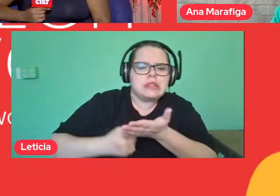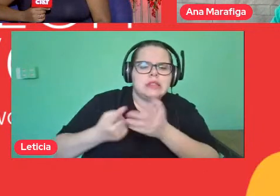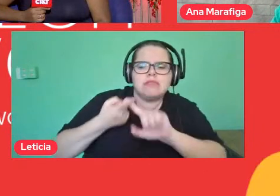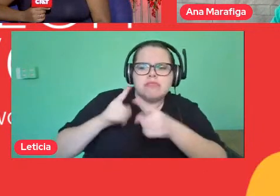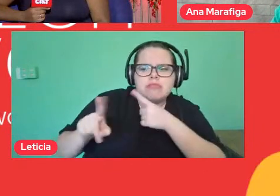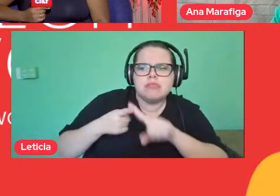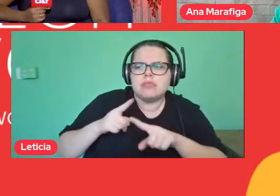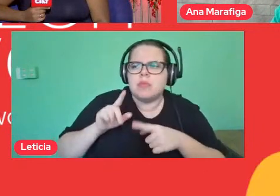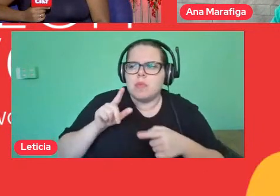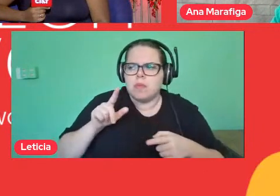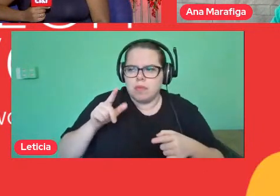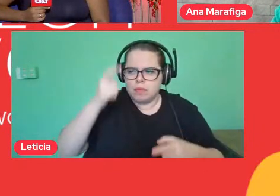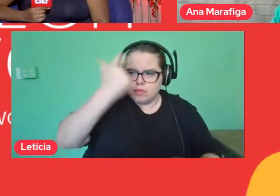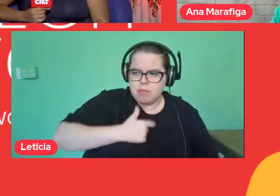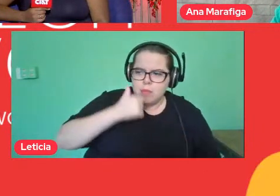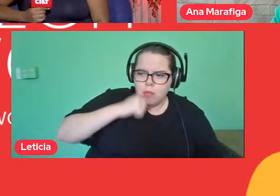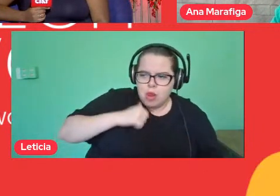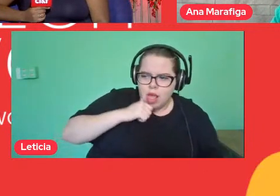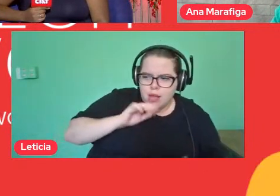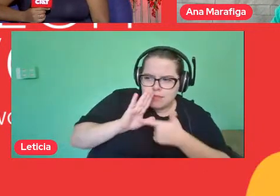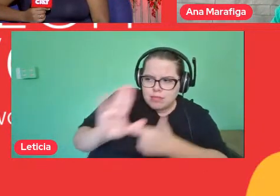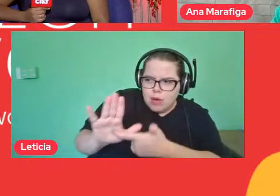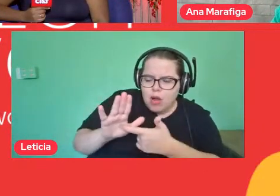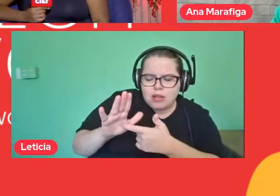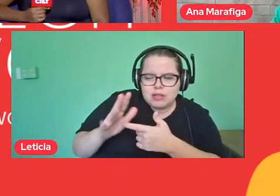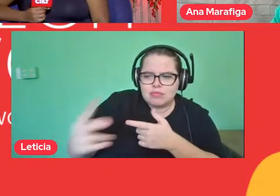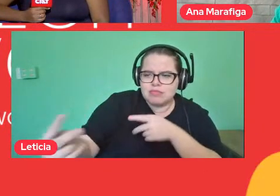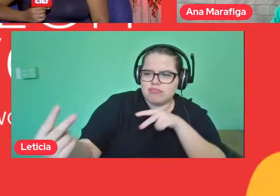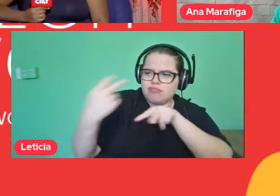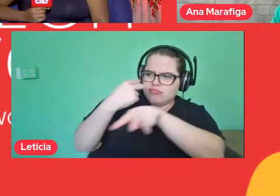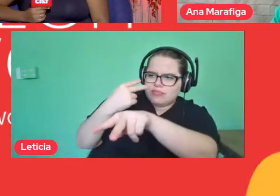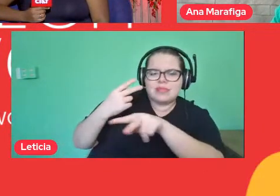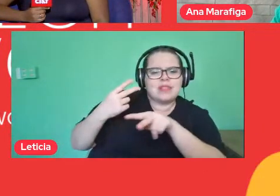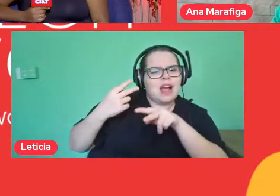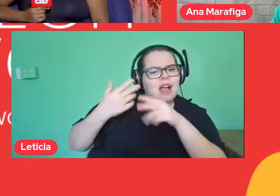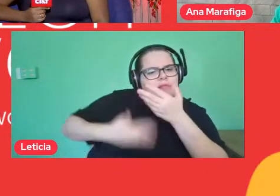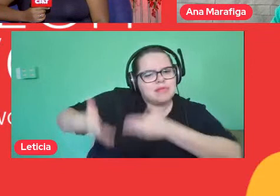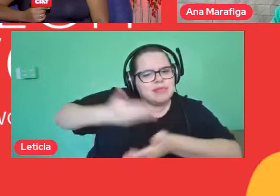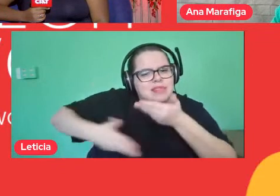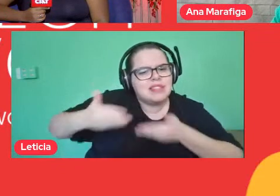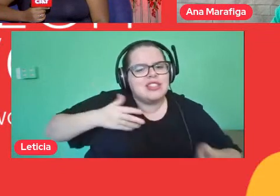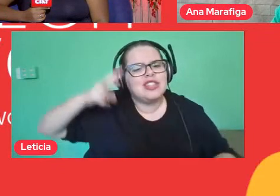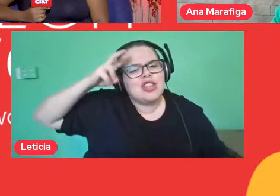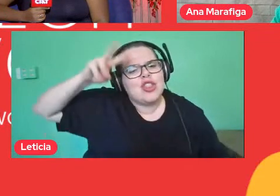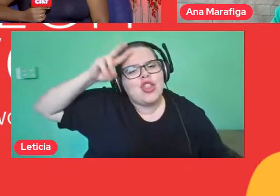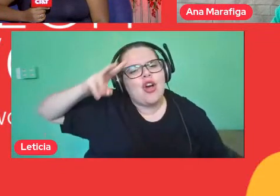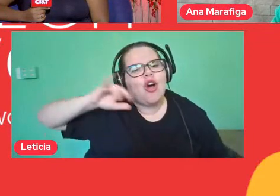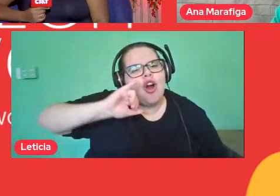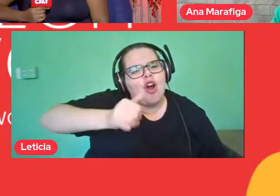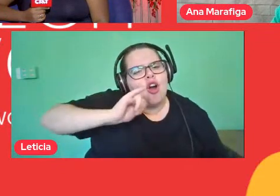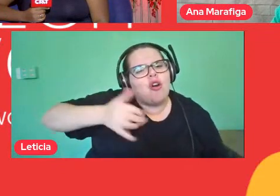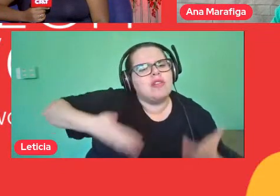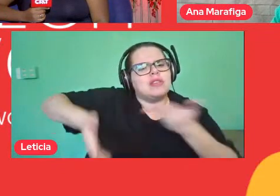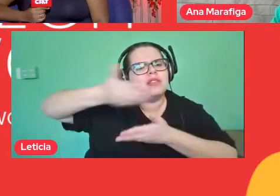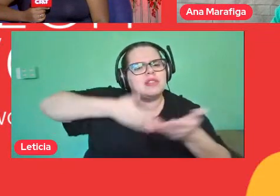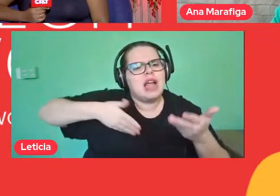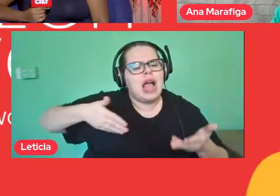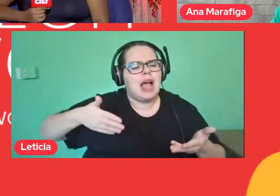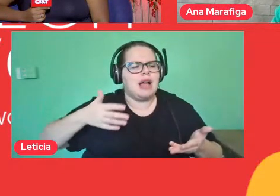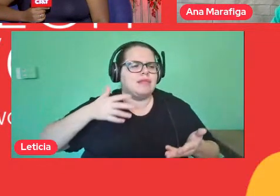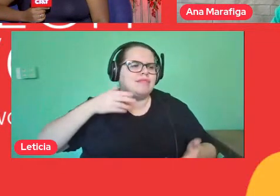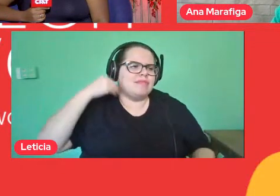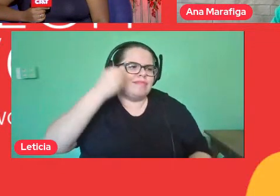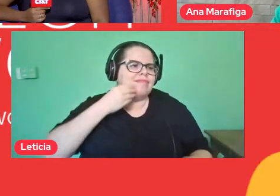leve a sua perspectiva, isso vai ajudar eles também, né? Cada um vem com a sua história, no seu caminho,